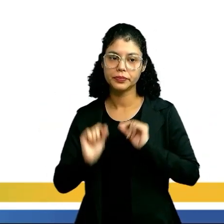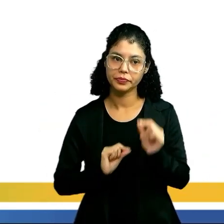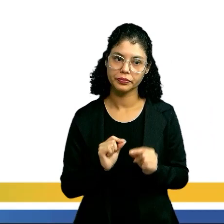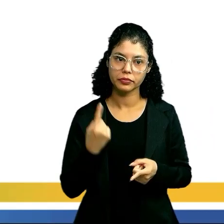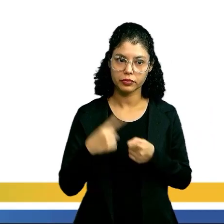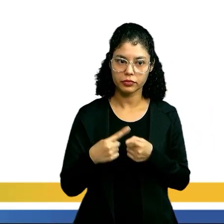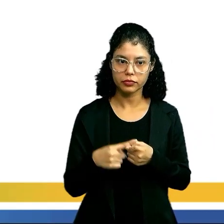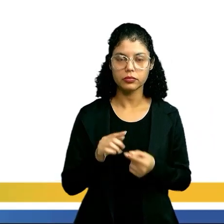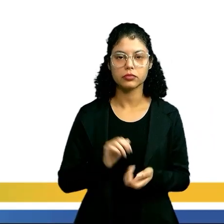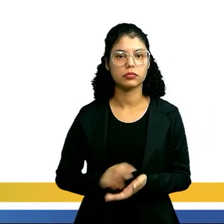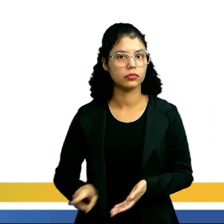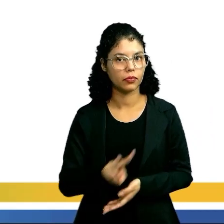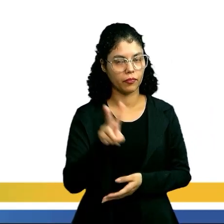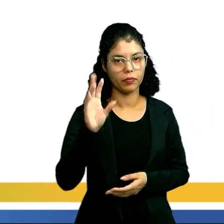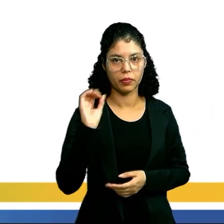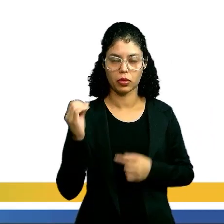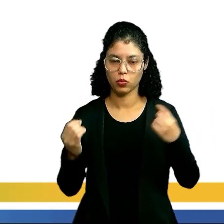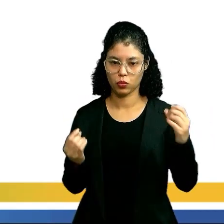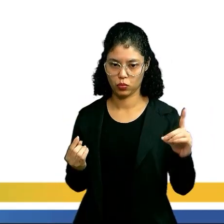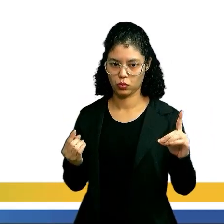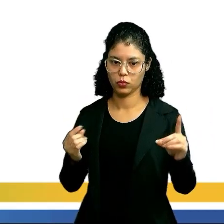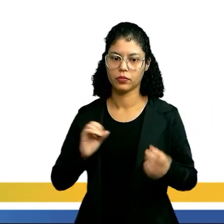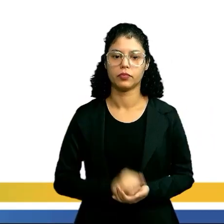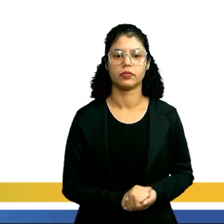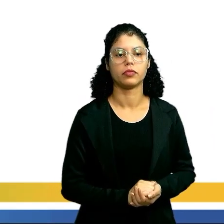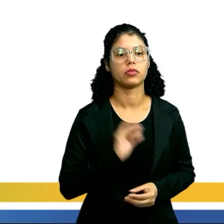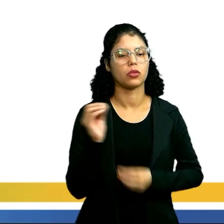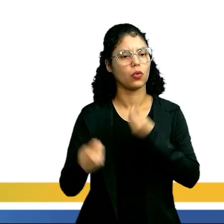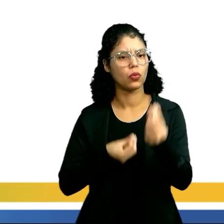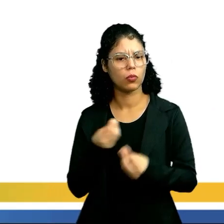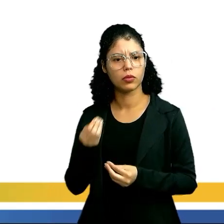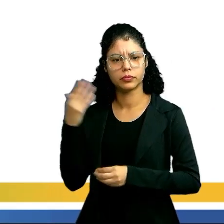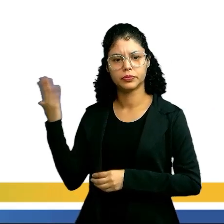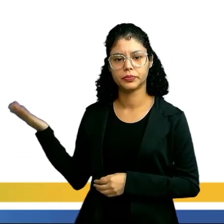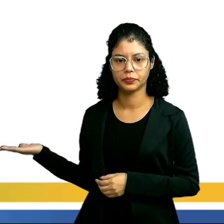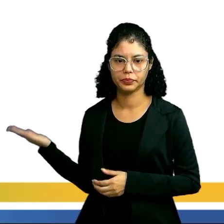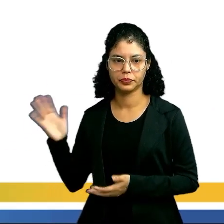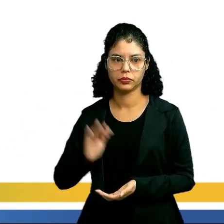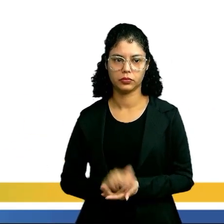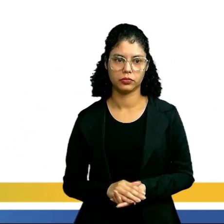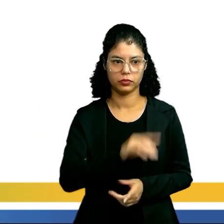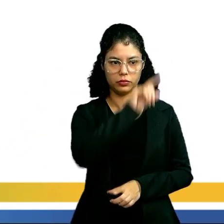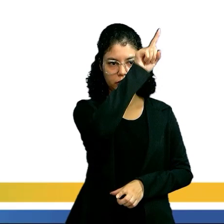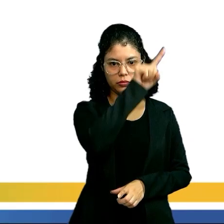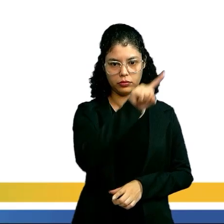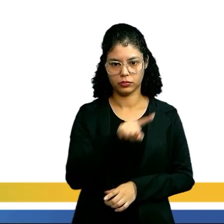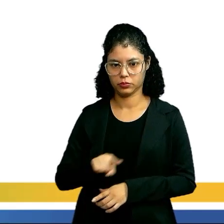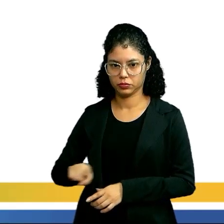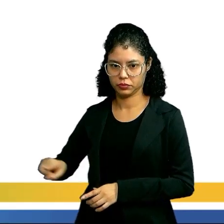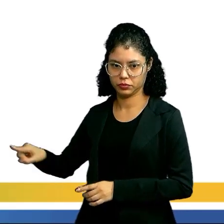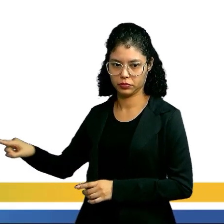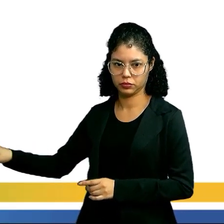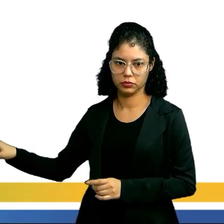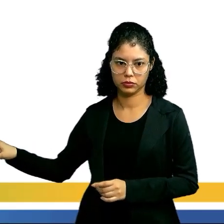disso porque ela é um valor que está entre 0 e 1. E como é que fica o gráfico, professor? Observa bem aqui.